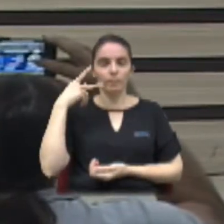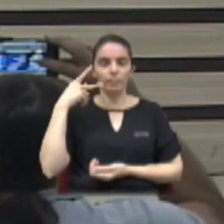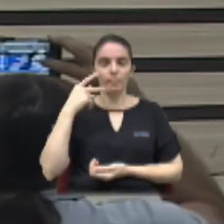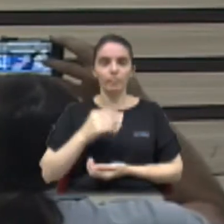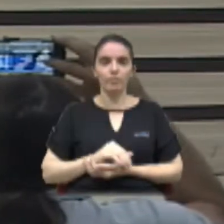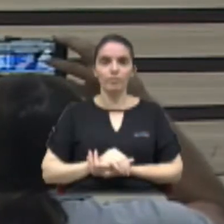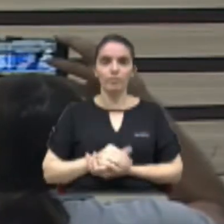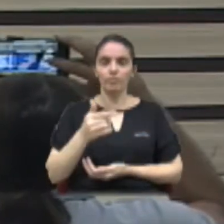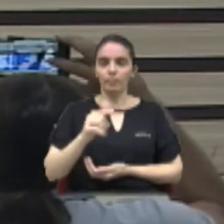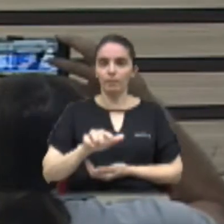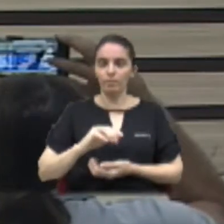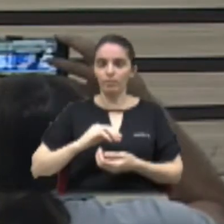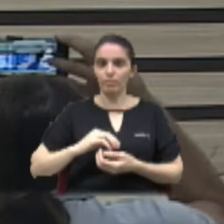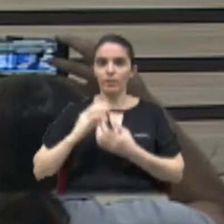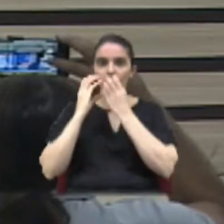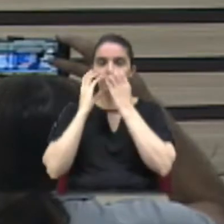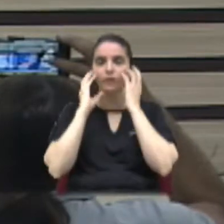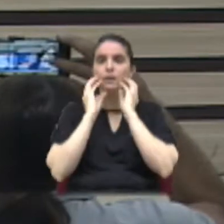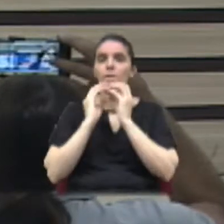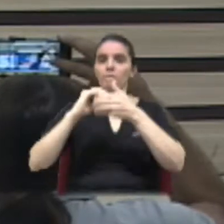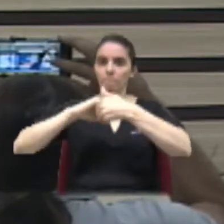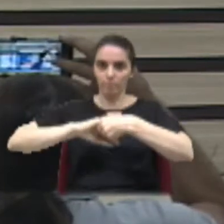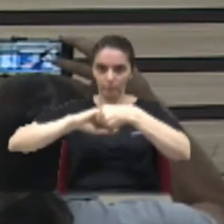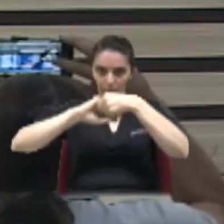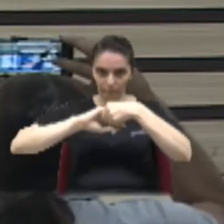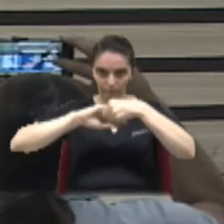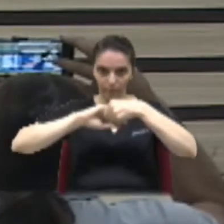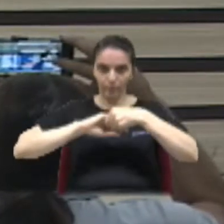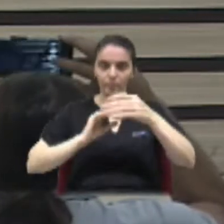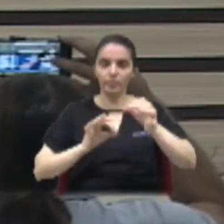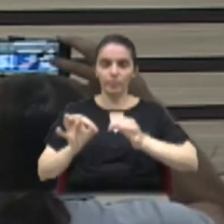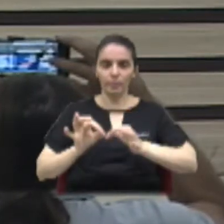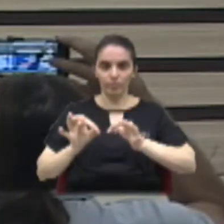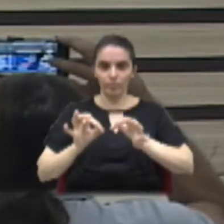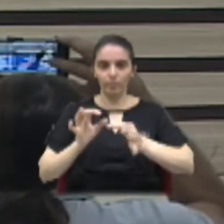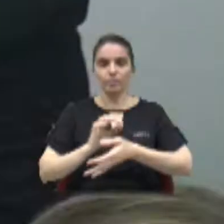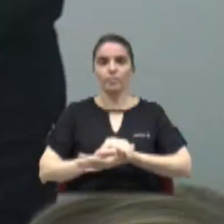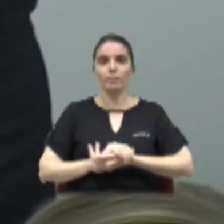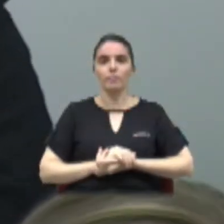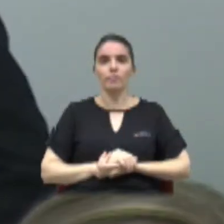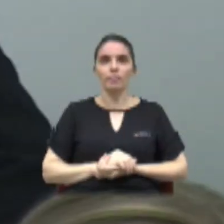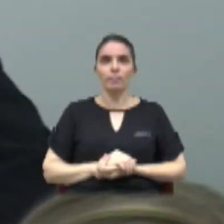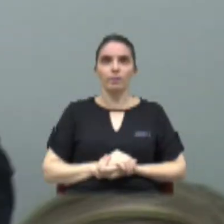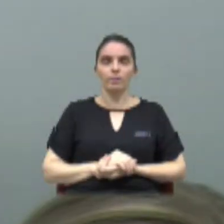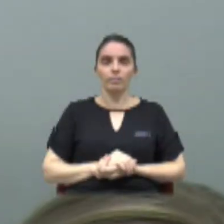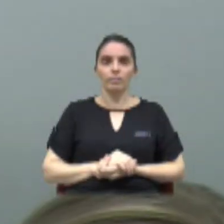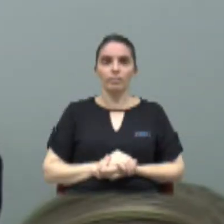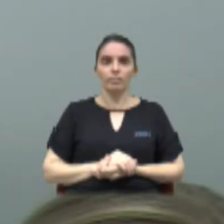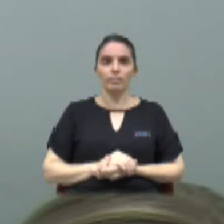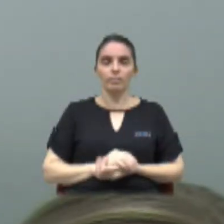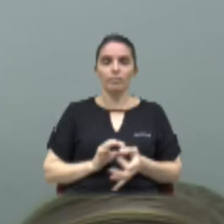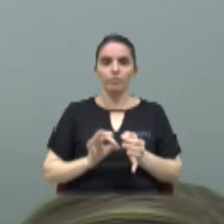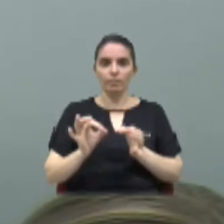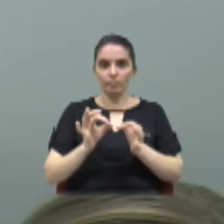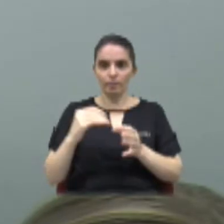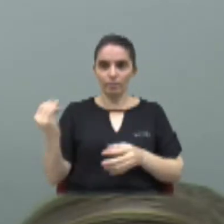parabenizar, congratular o vereador Mir pela propositura. Obrigada, vereador Anderson. Obrigado, presidente. Obrigado. Continue em